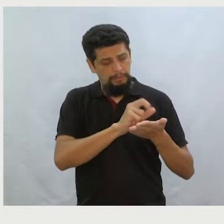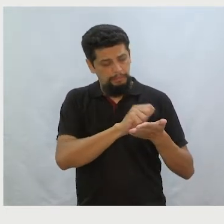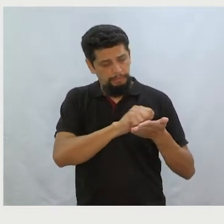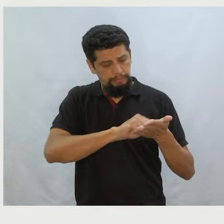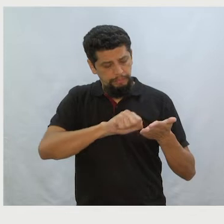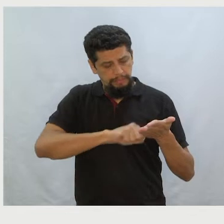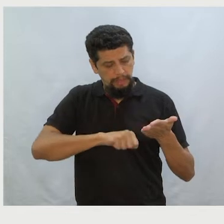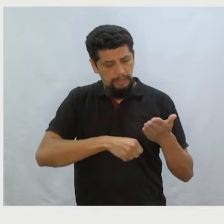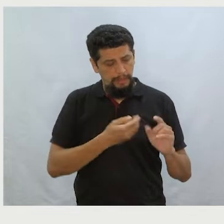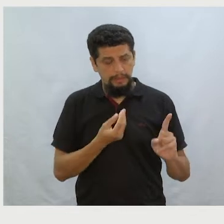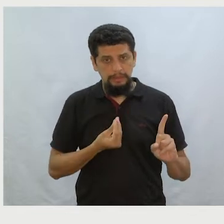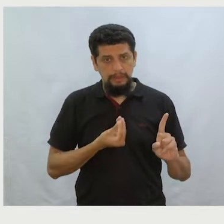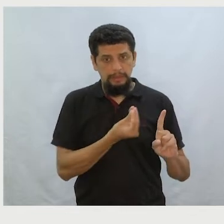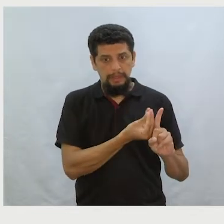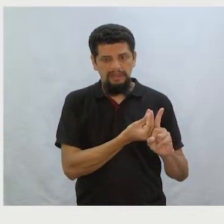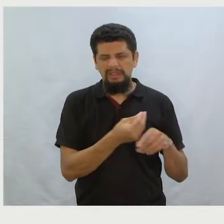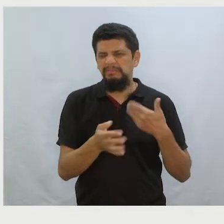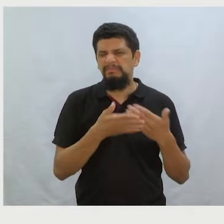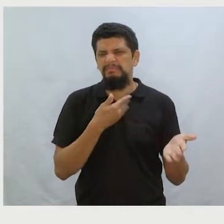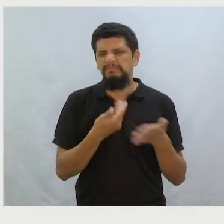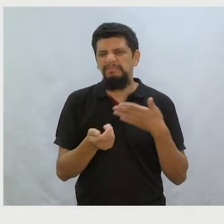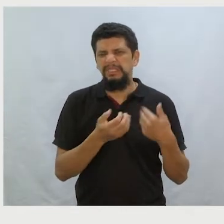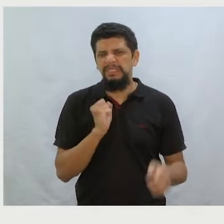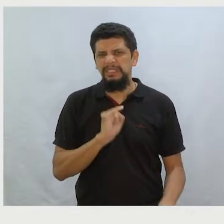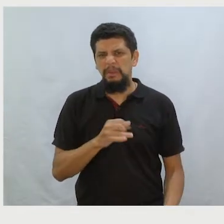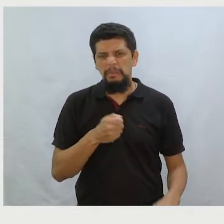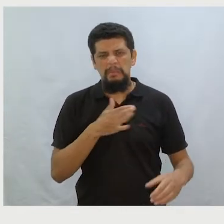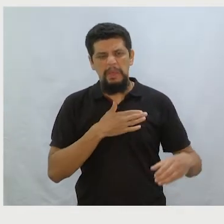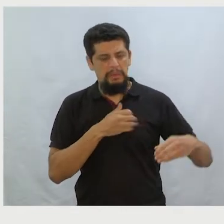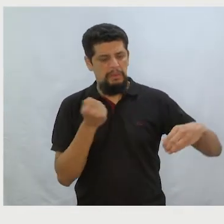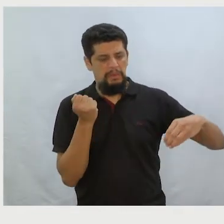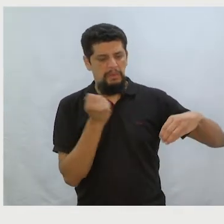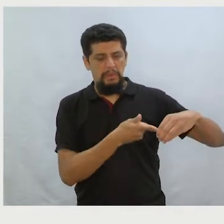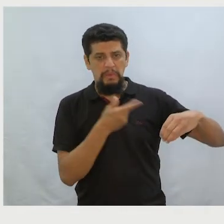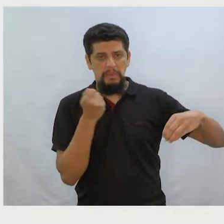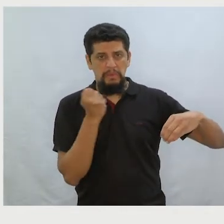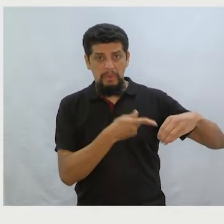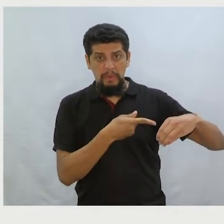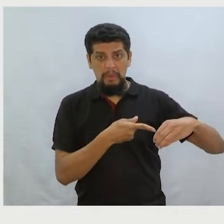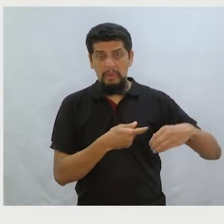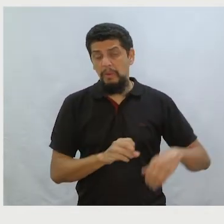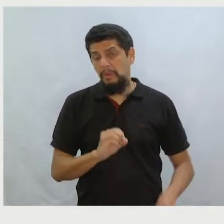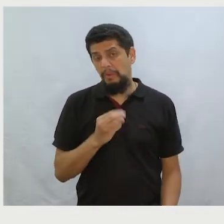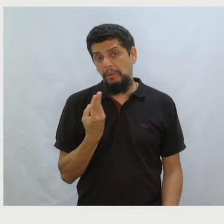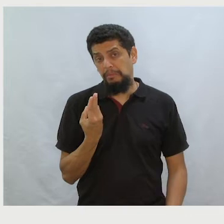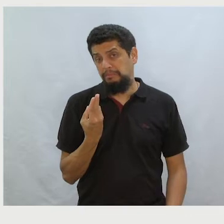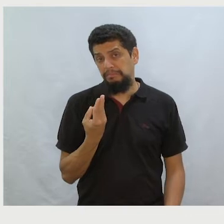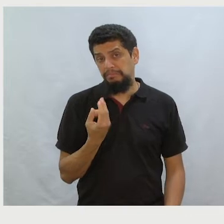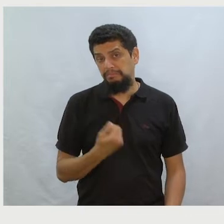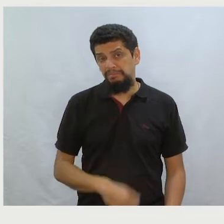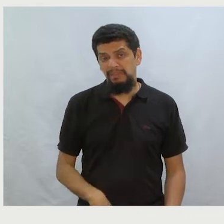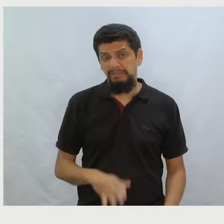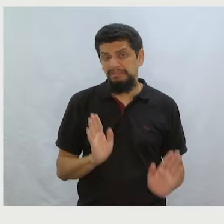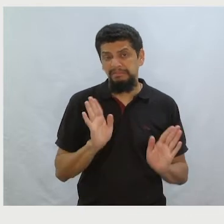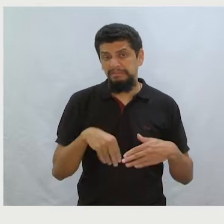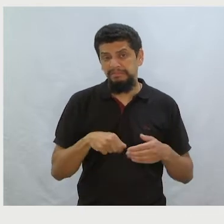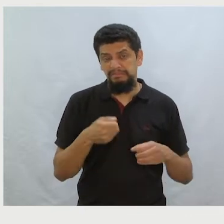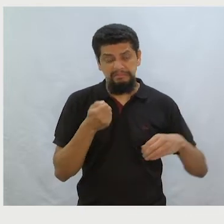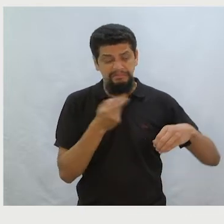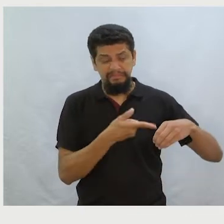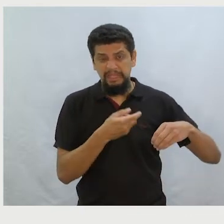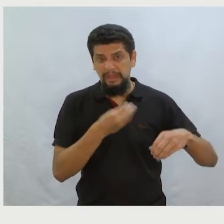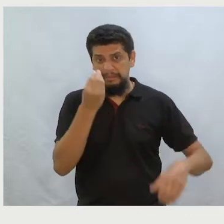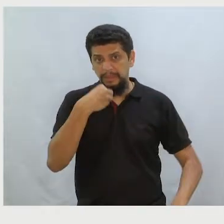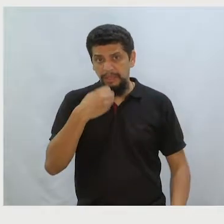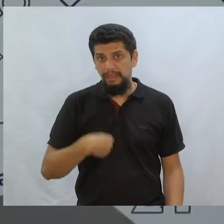escrito para ela para ela tanto fazia se o meu Gol tinha sido um golaço ou um frango do